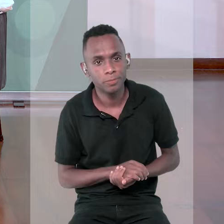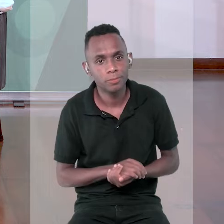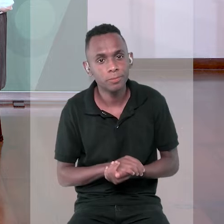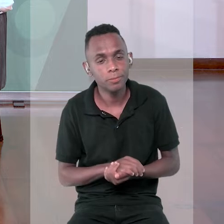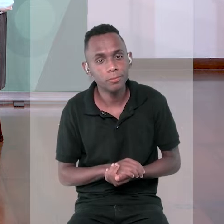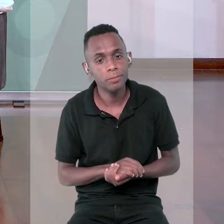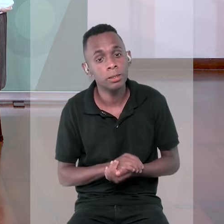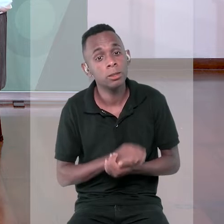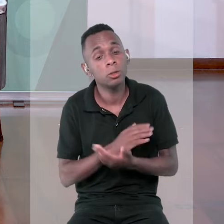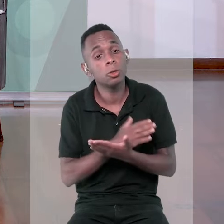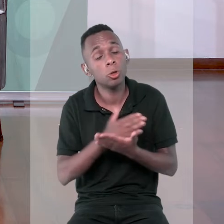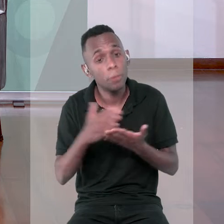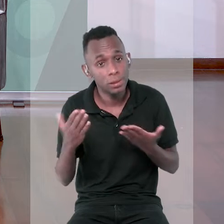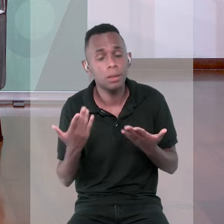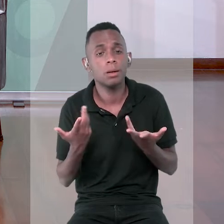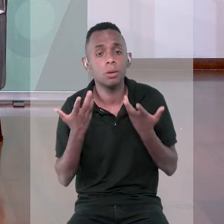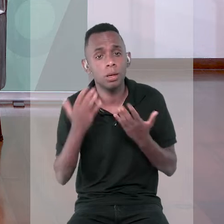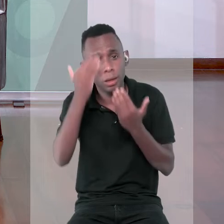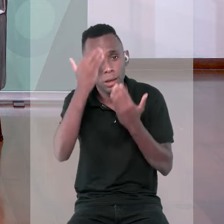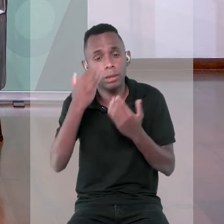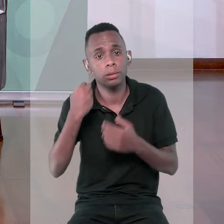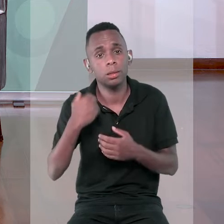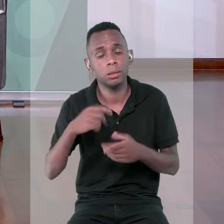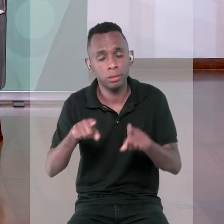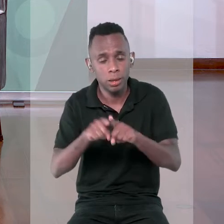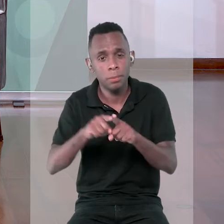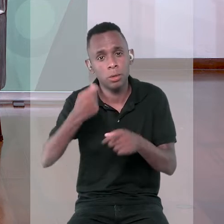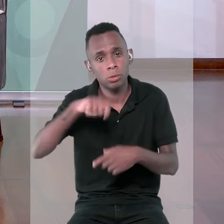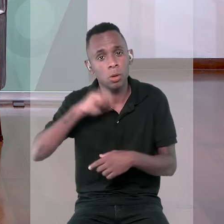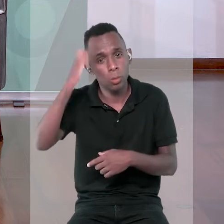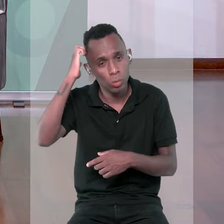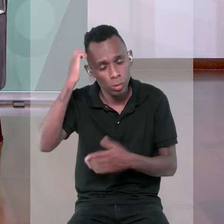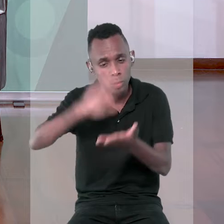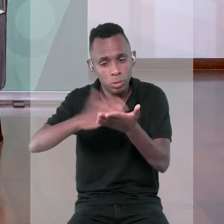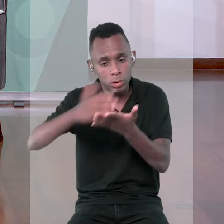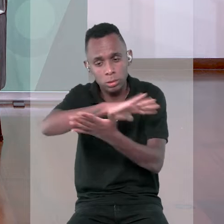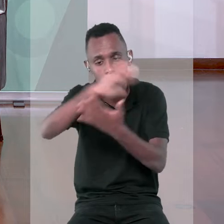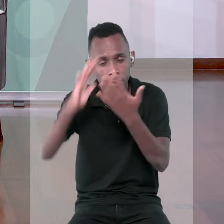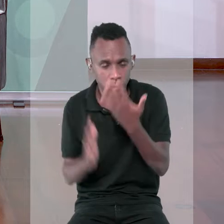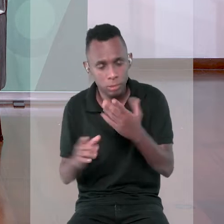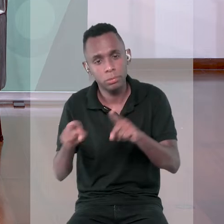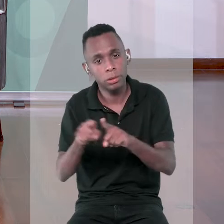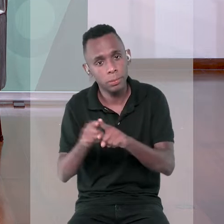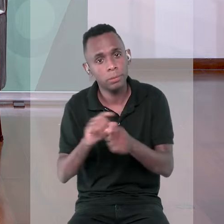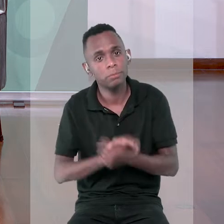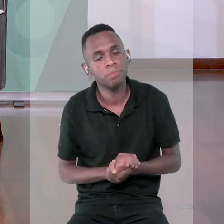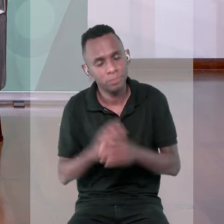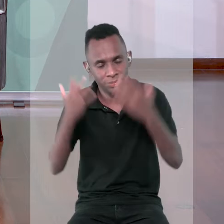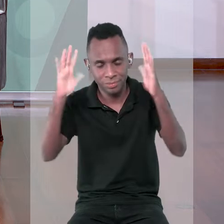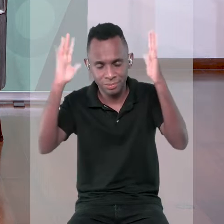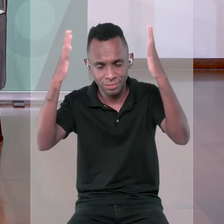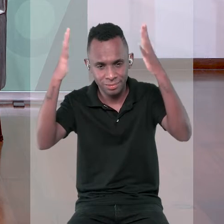Isabelle, então vamos começar nossa conversa. Eu queria agradecer a presença do Eduardo Rodrigo, que é o nosso intérprete de Libras aqui.